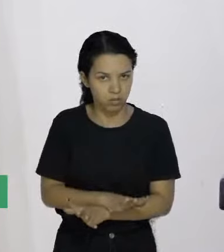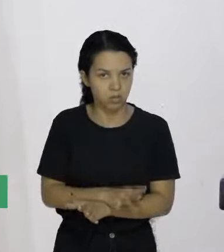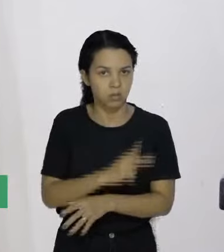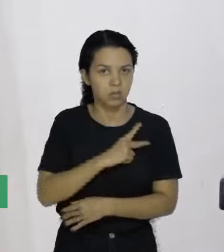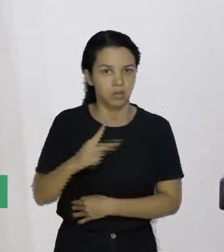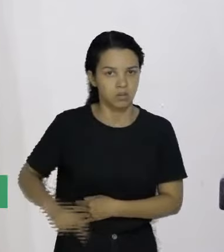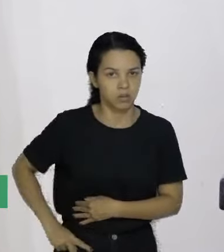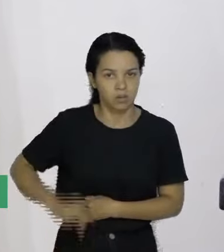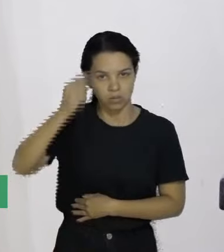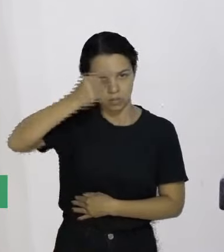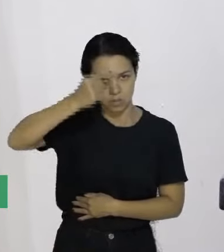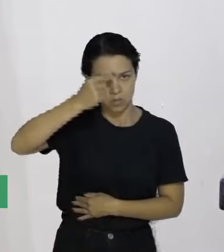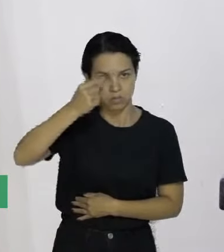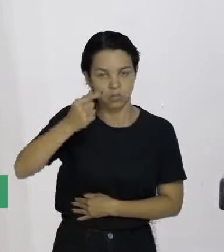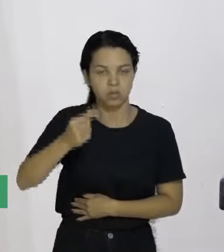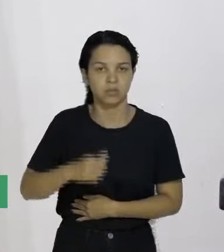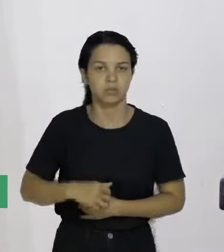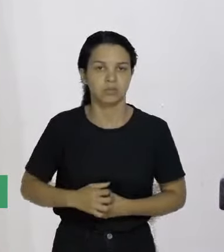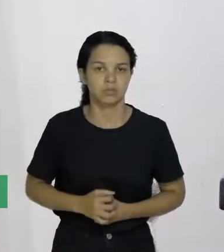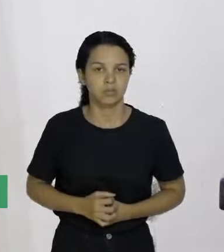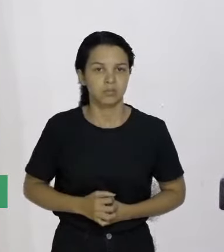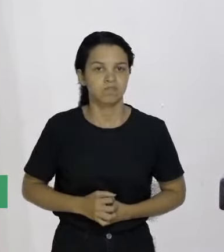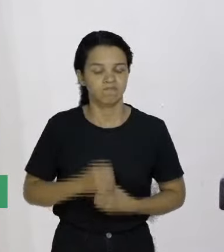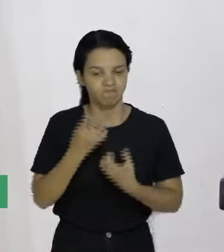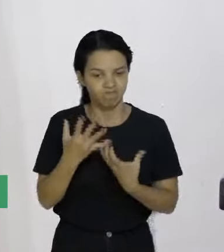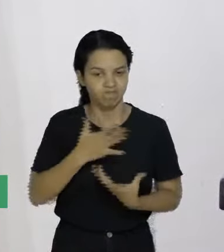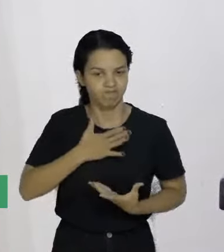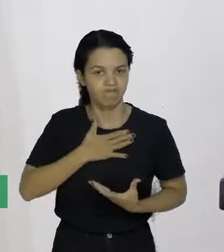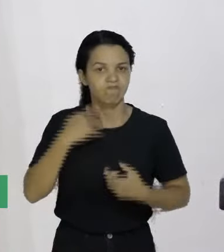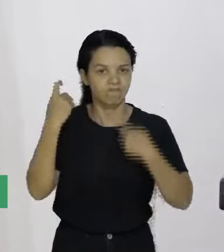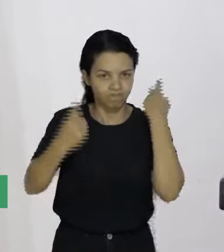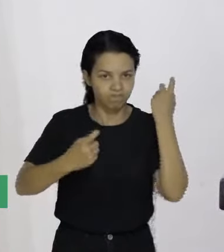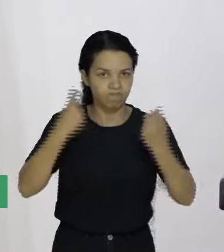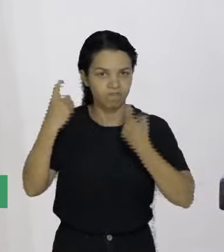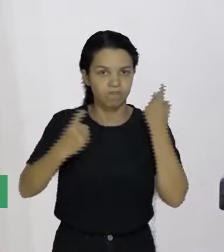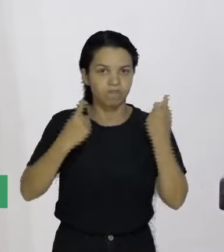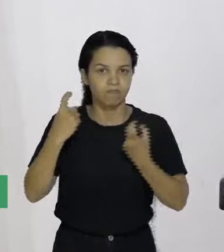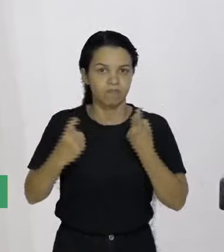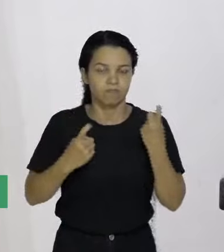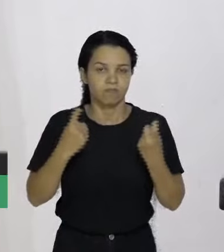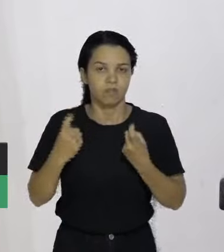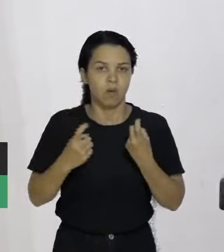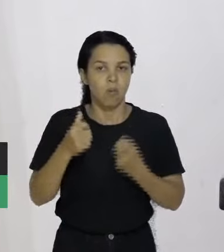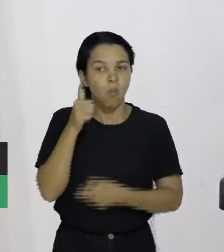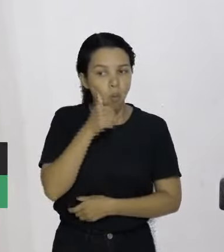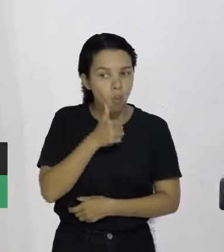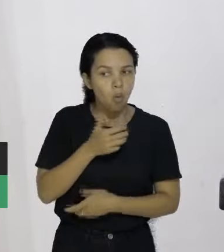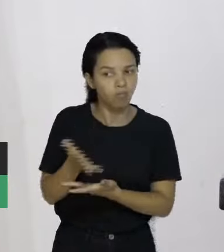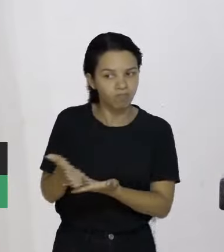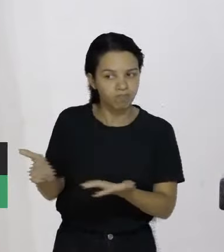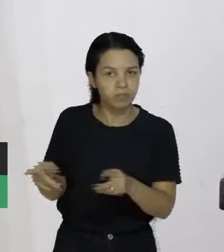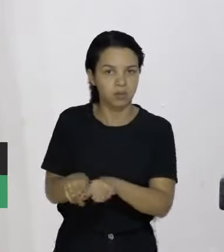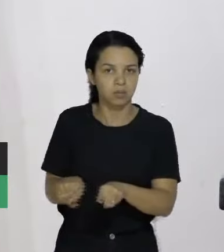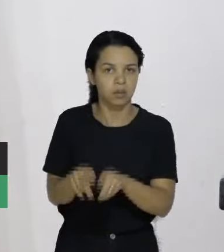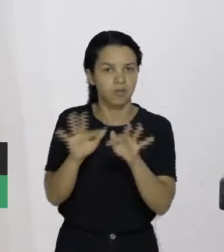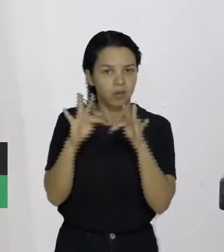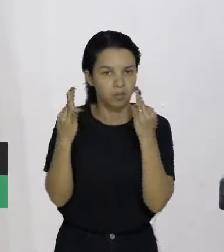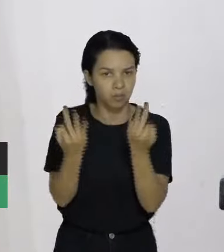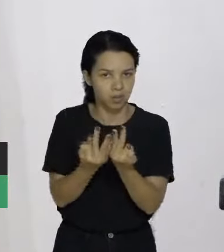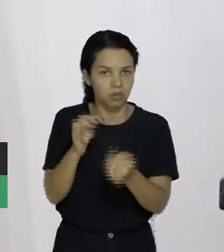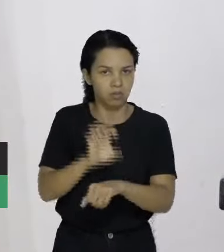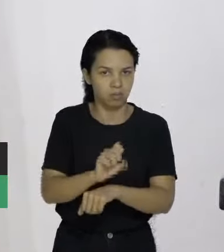Maurício esperando a minha preocupação com as mulheres e com a família de Santa Catarina